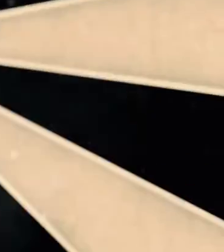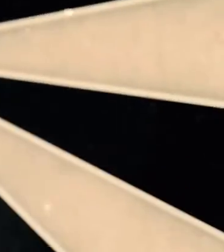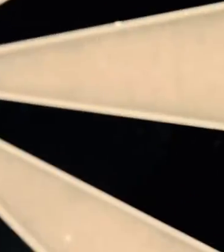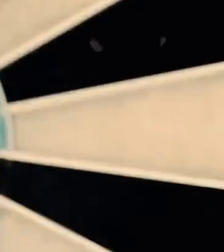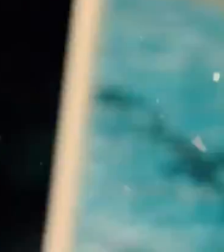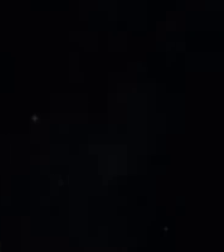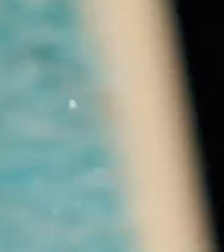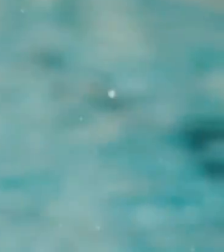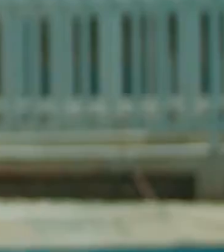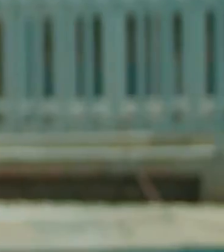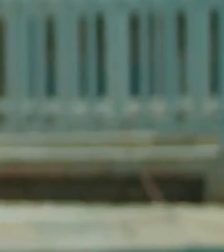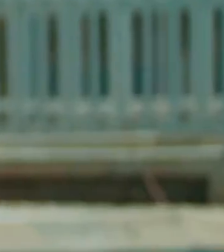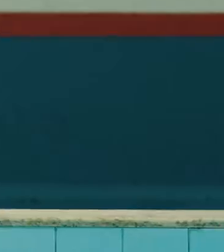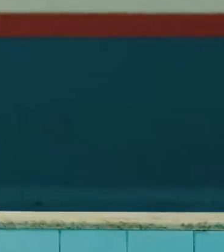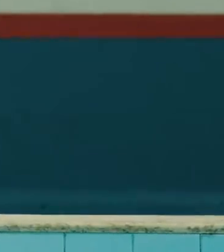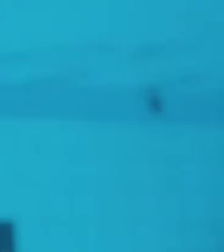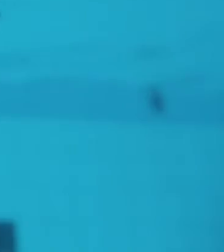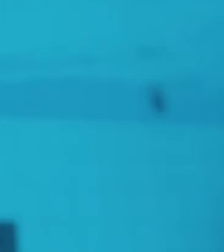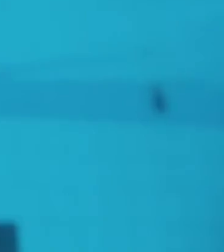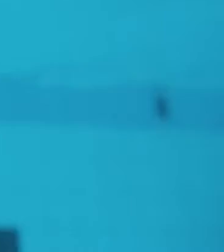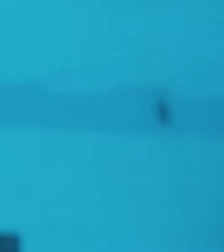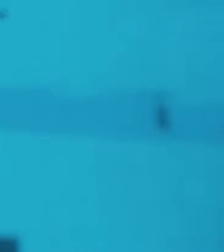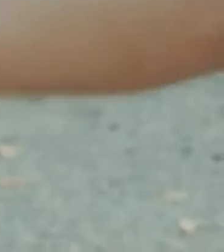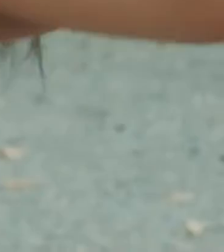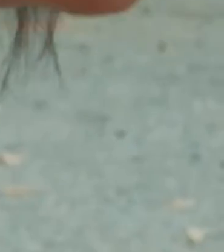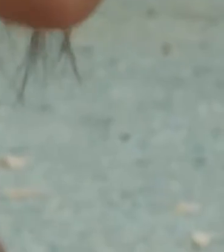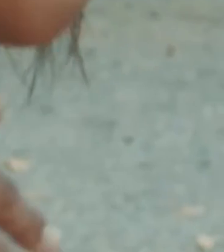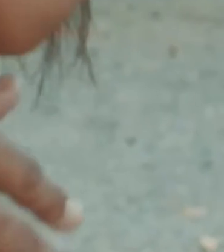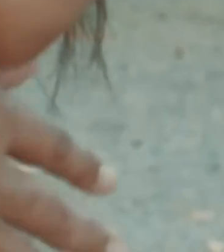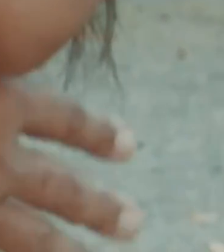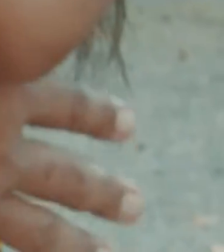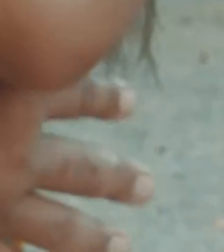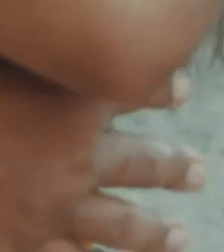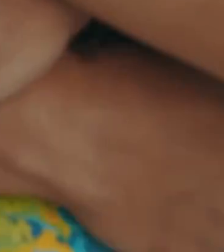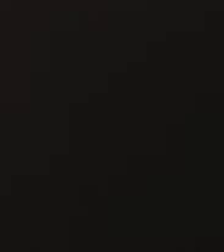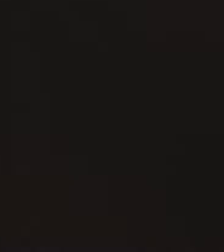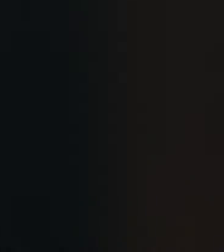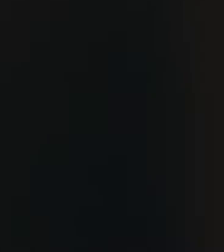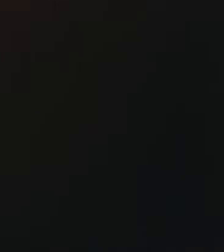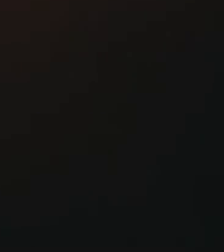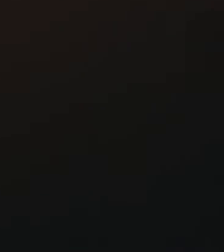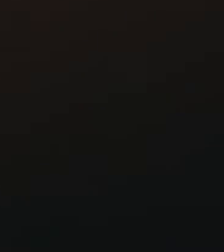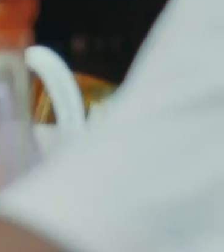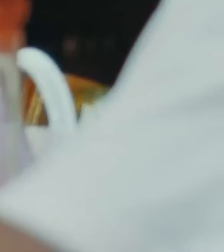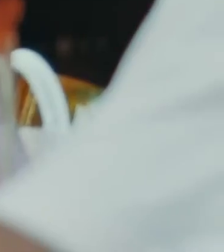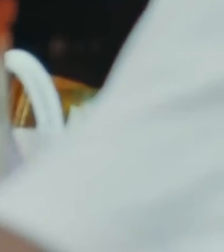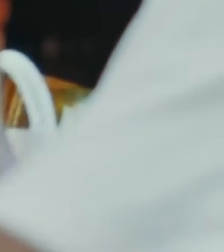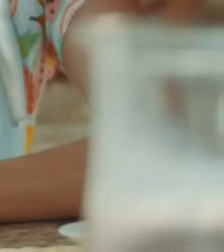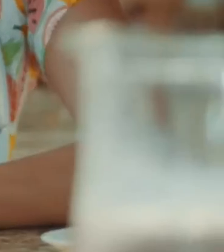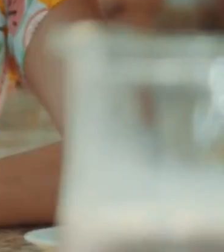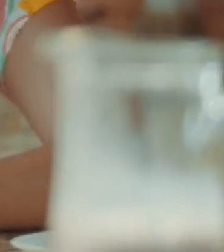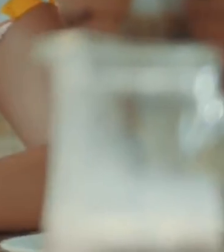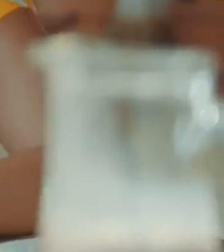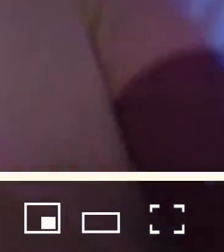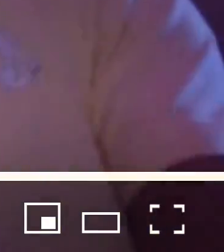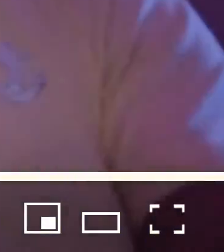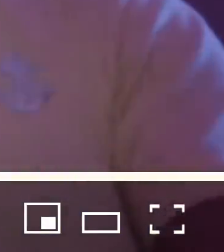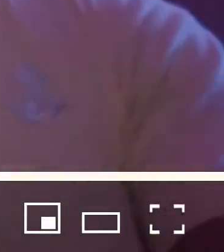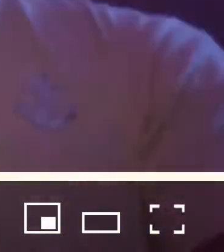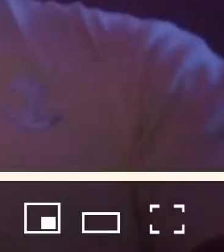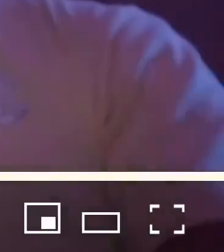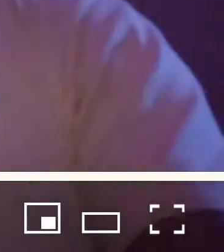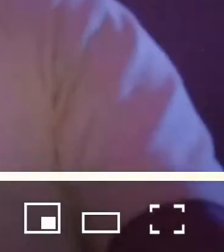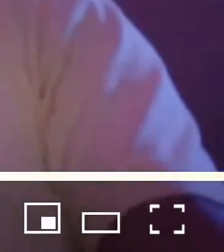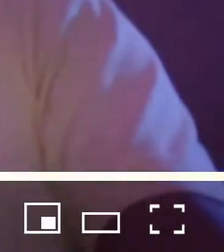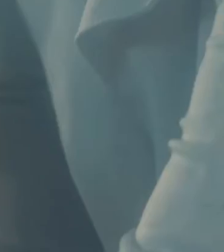Eu sou o alvo da expectativa. Eu sou os abraços do amanhã. A dose de dias